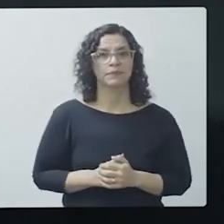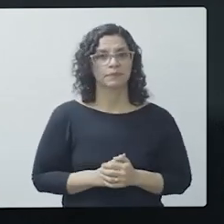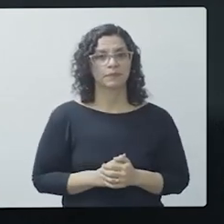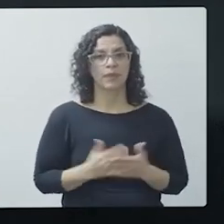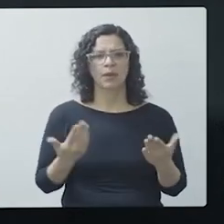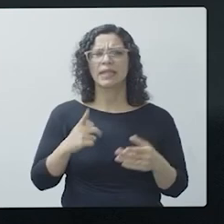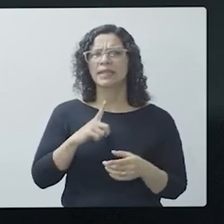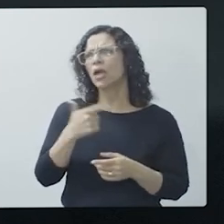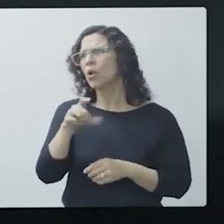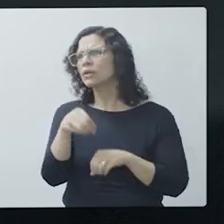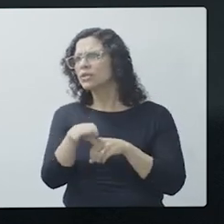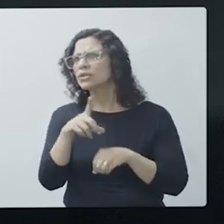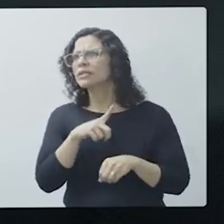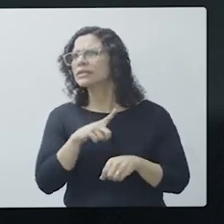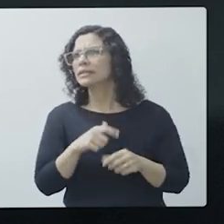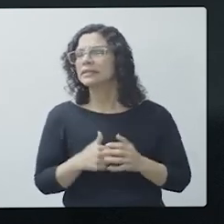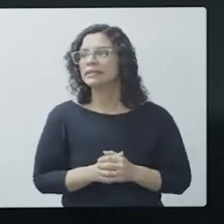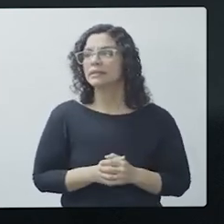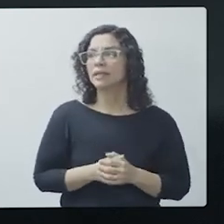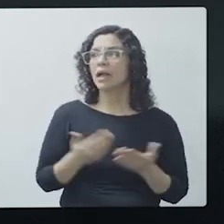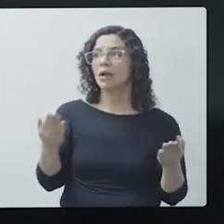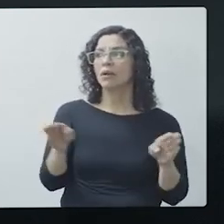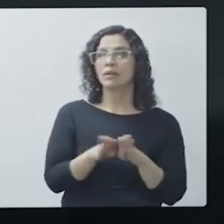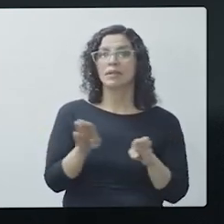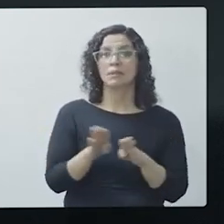segunda sílaba. Tem mais uma dica?